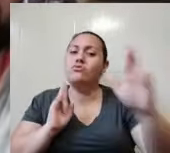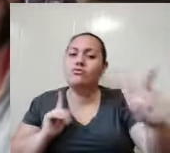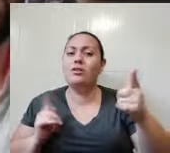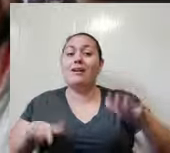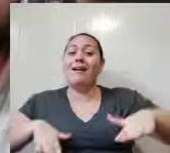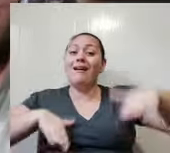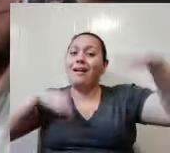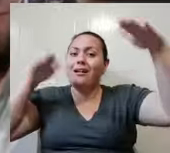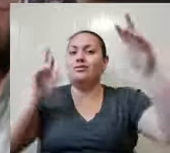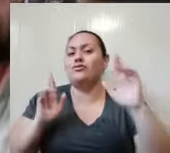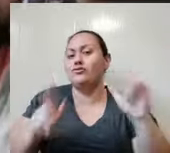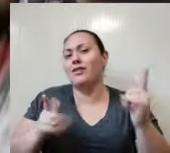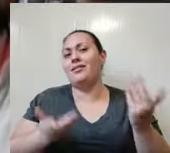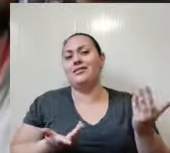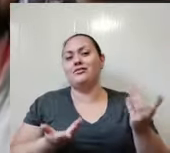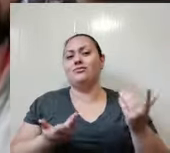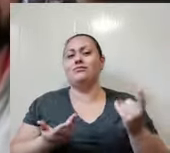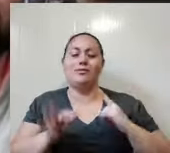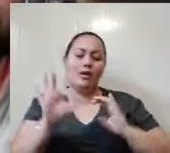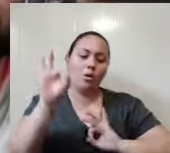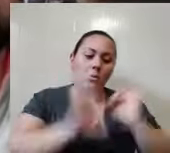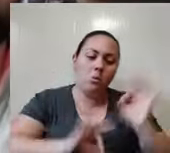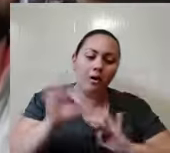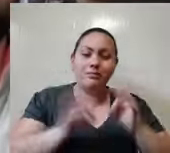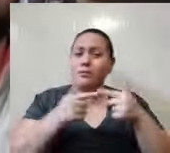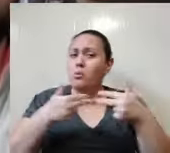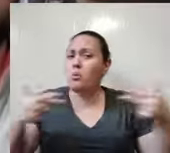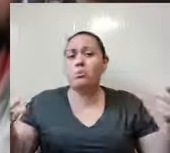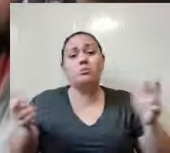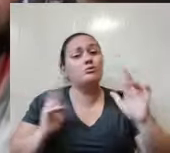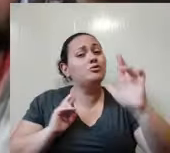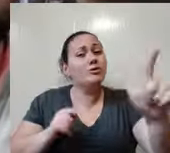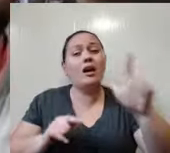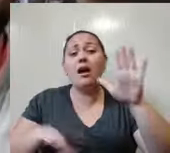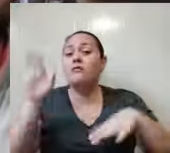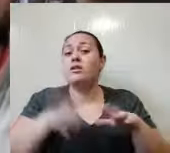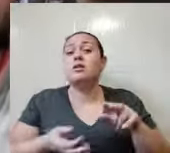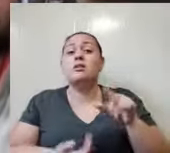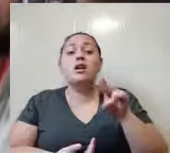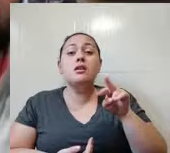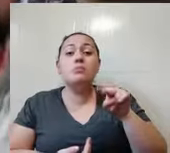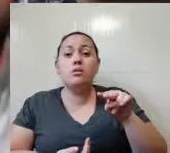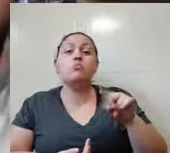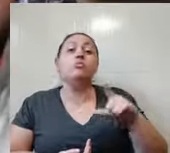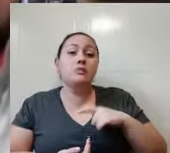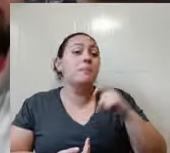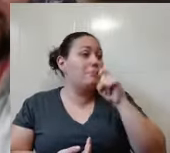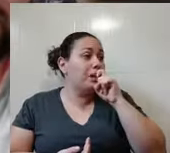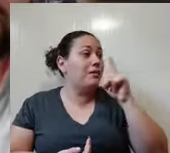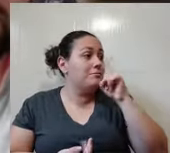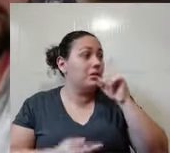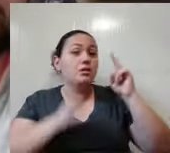casas diferentes, têm famílias diferentes, têm né, organizações diferentes, irmãos que têm o